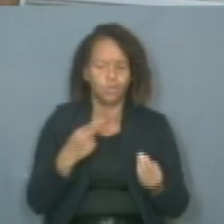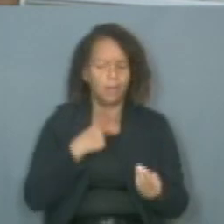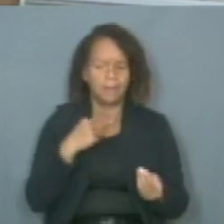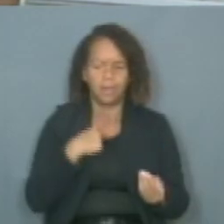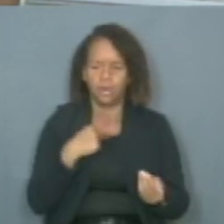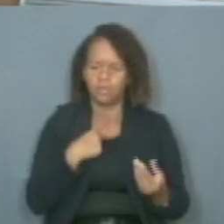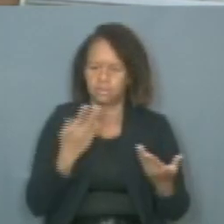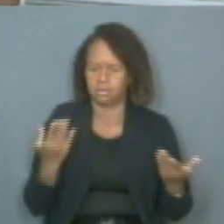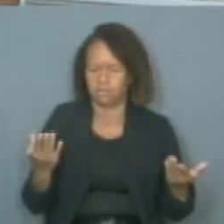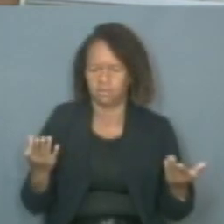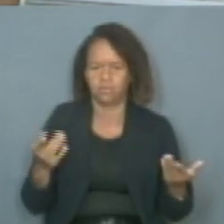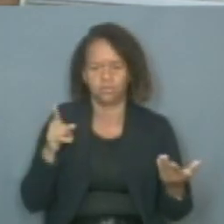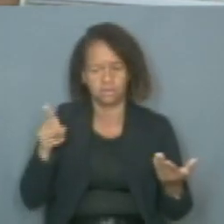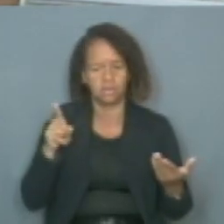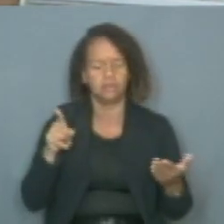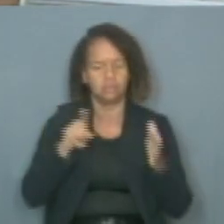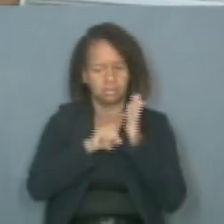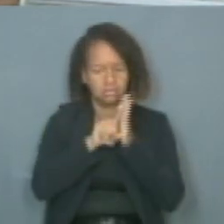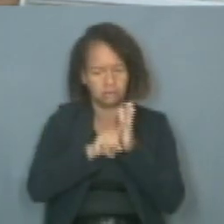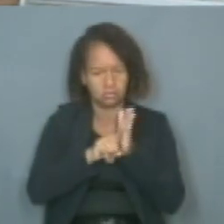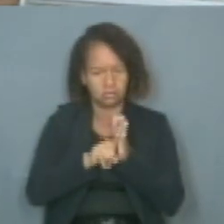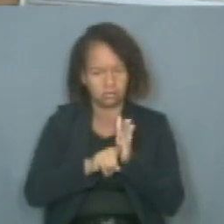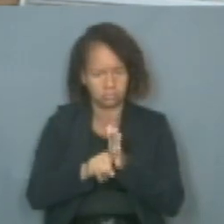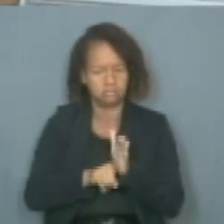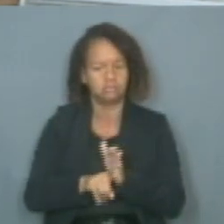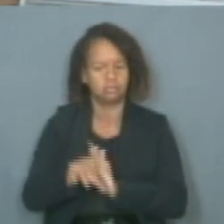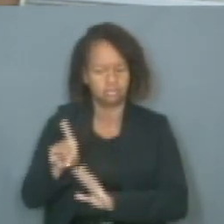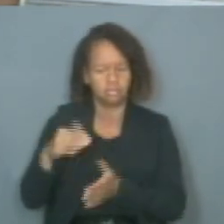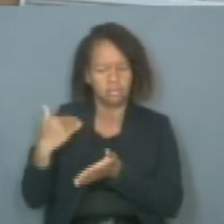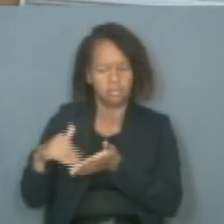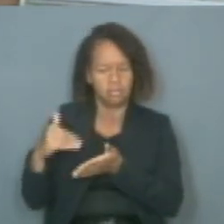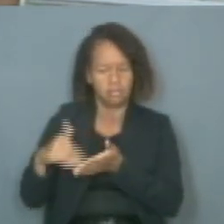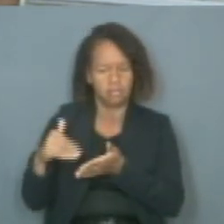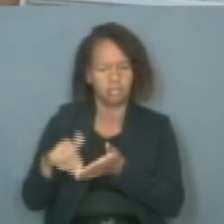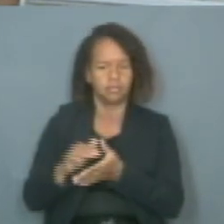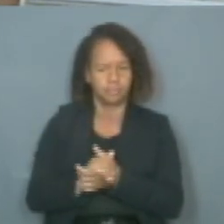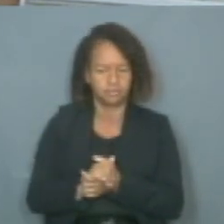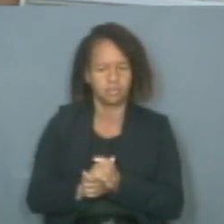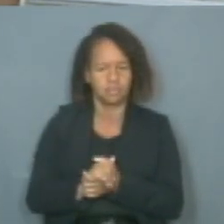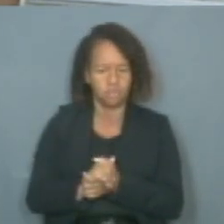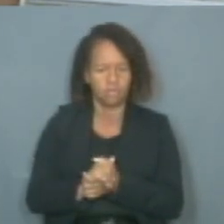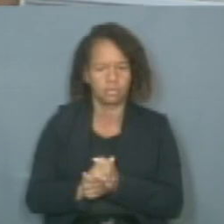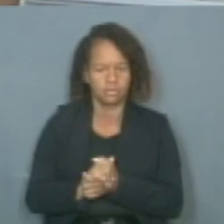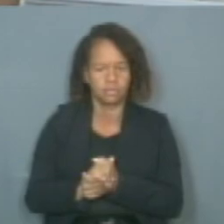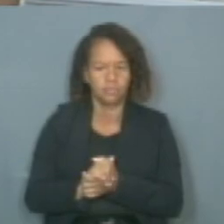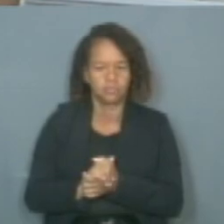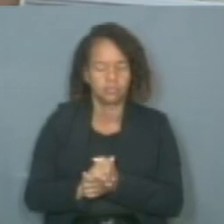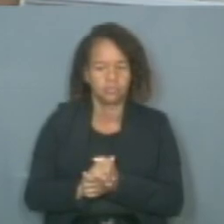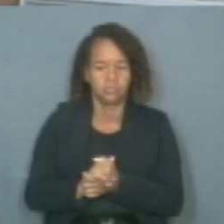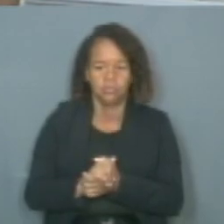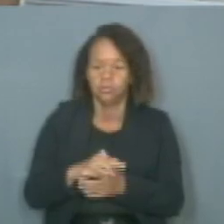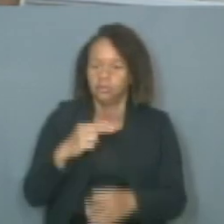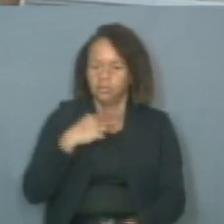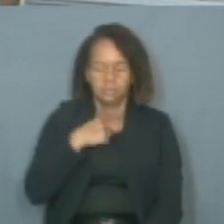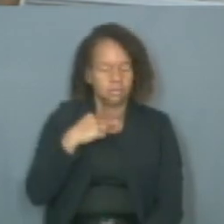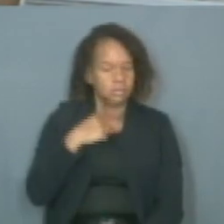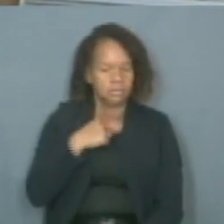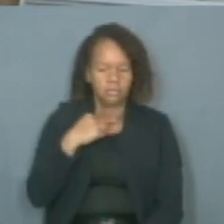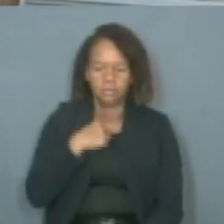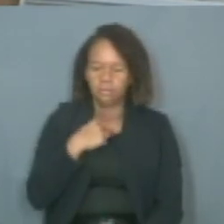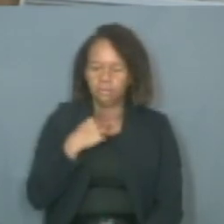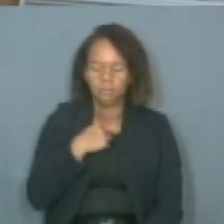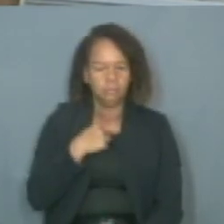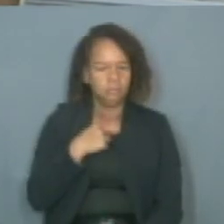Vossa Excelência, que é perito no assunto por ter sido secretário dessa área. A gente não pode, de forma